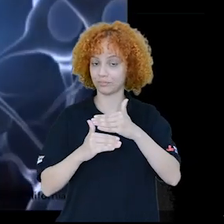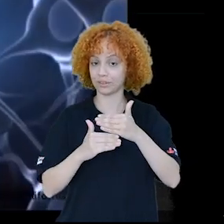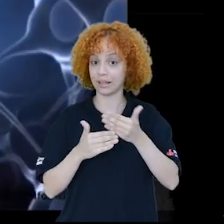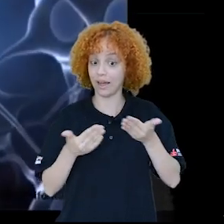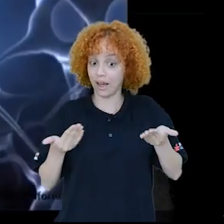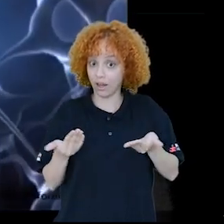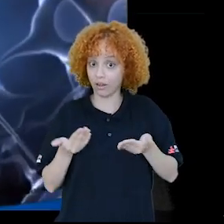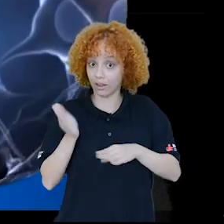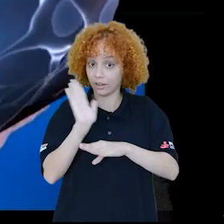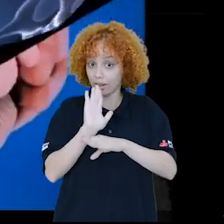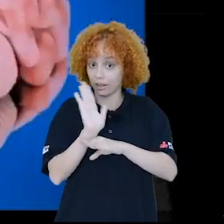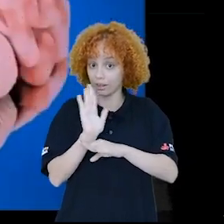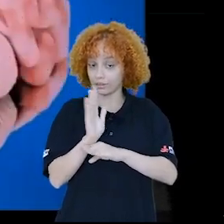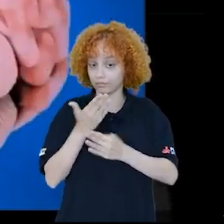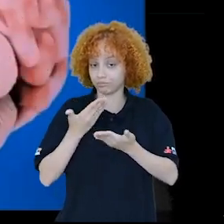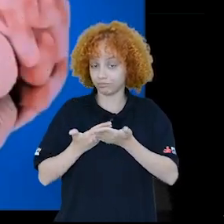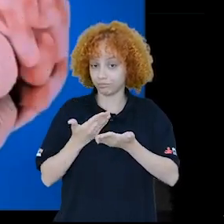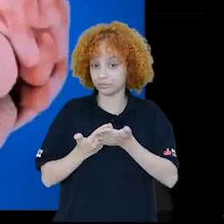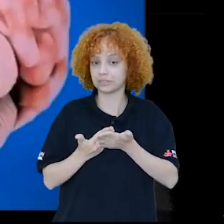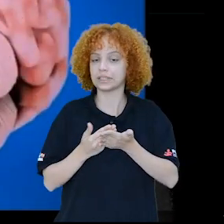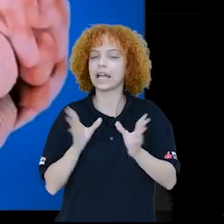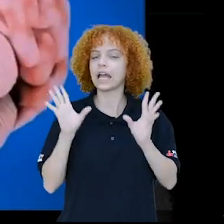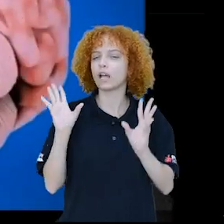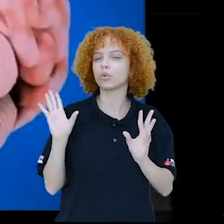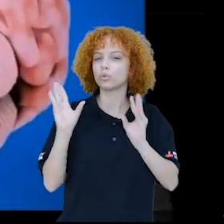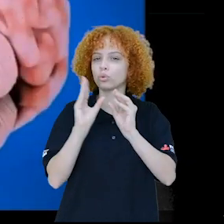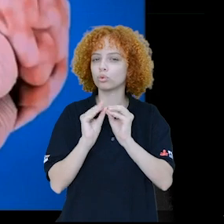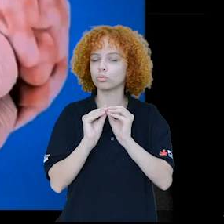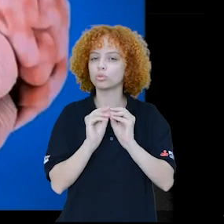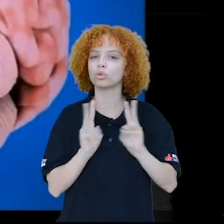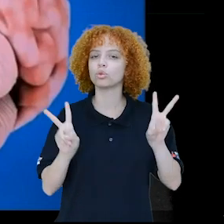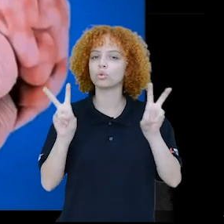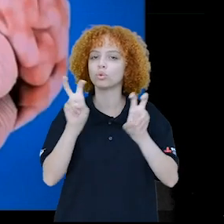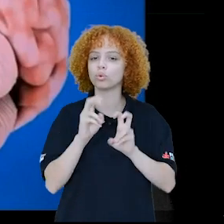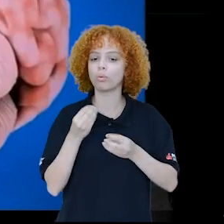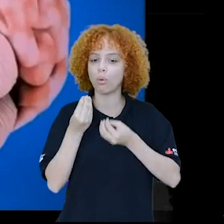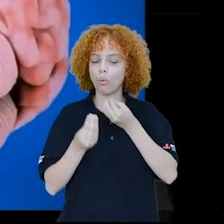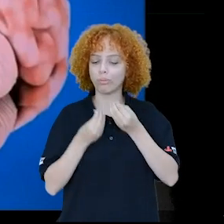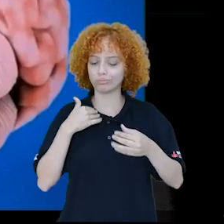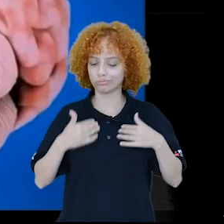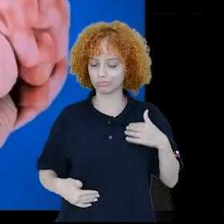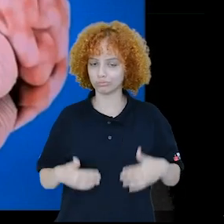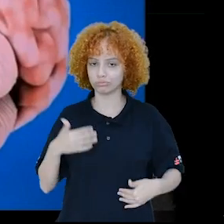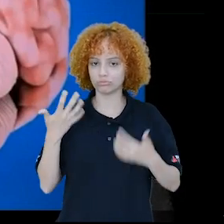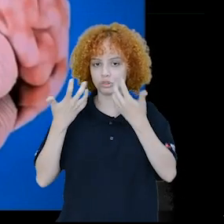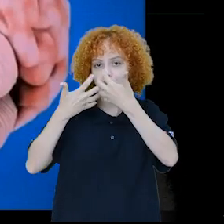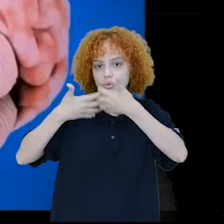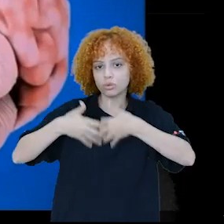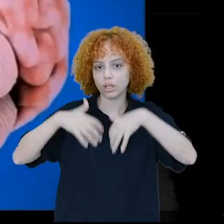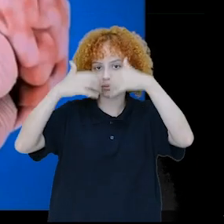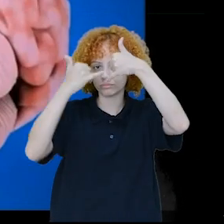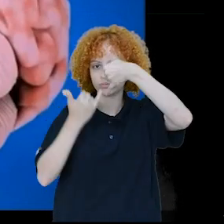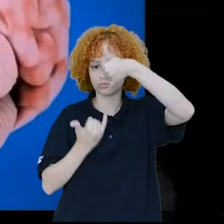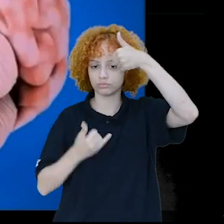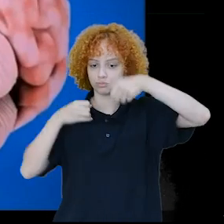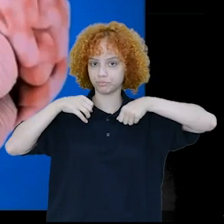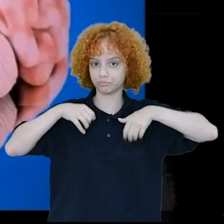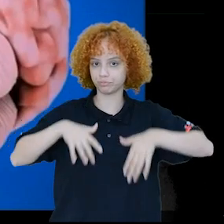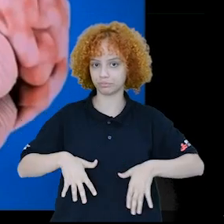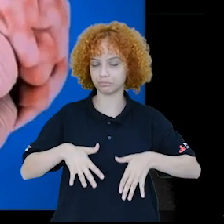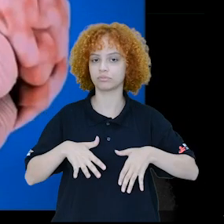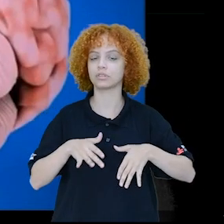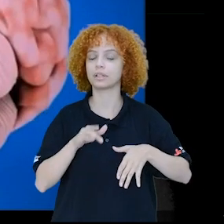neurodesenvolvimento. E nesta videoaula nós vamos fazer um resumo sobre a parte anatômica e funcional do sistema